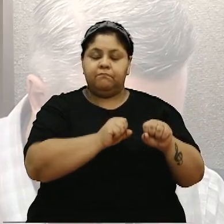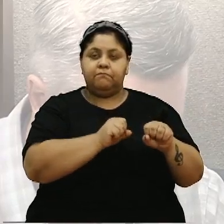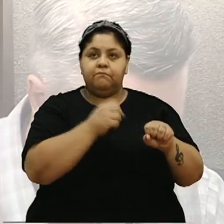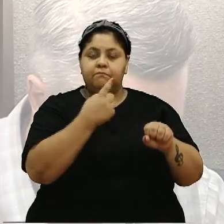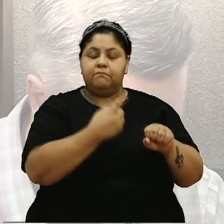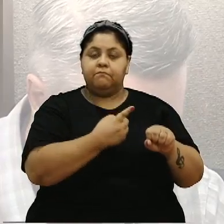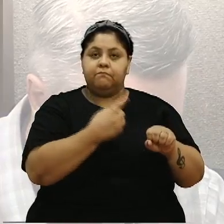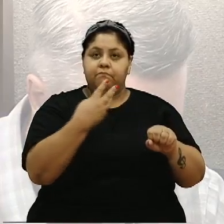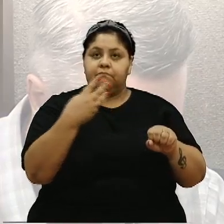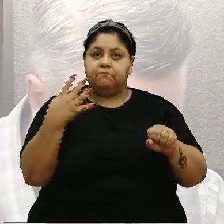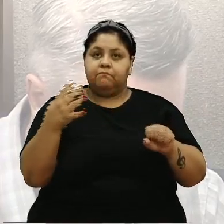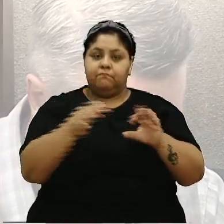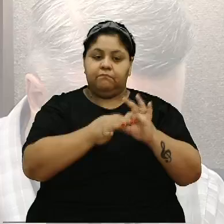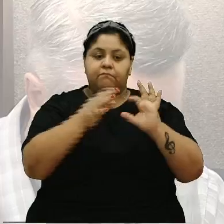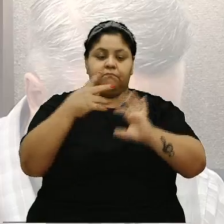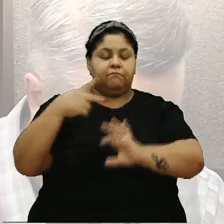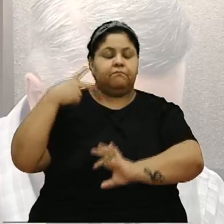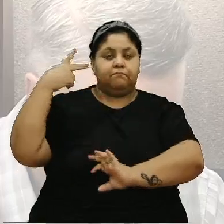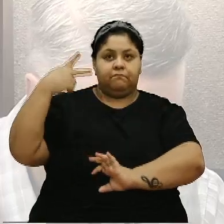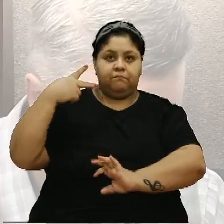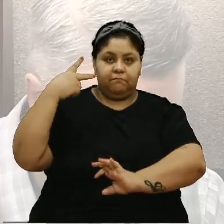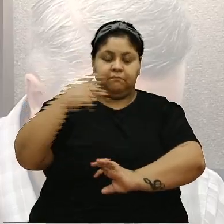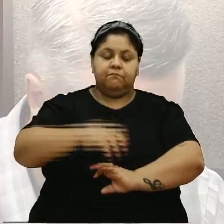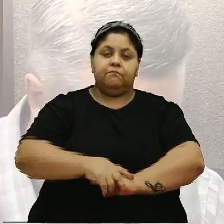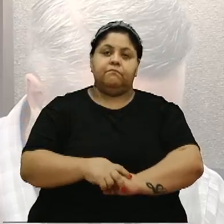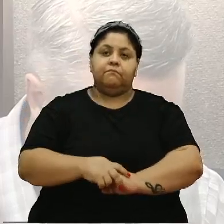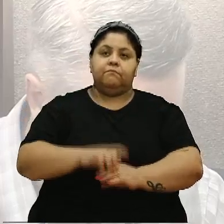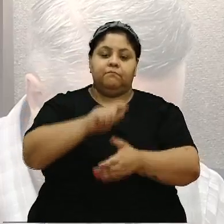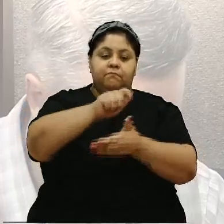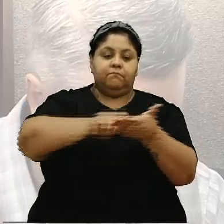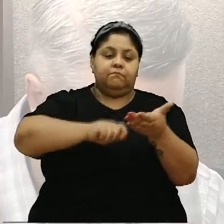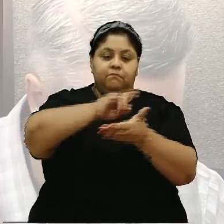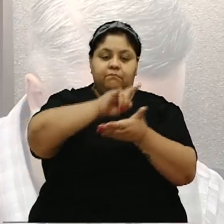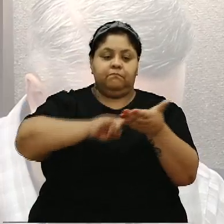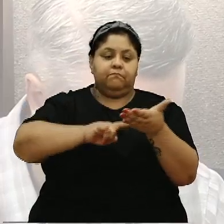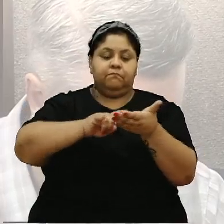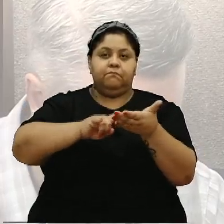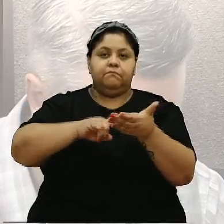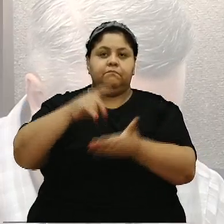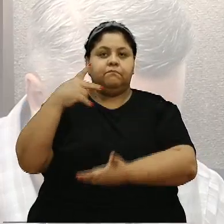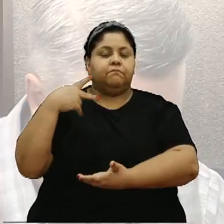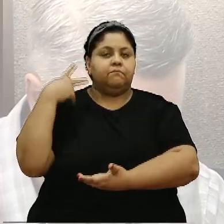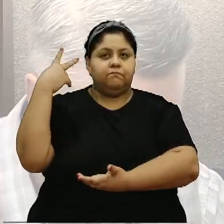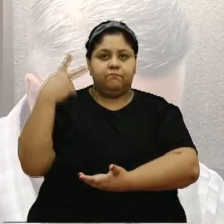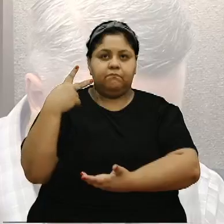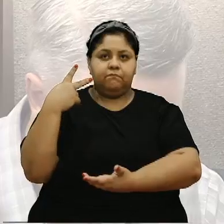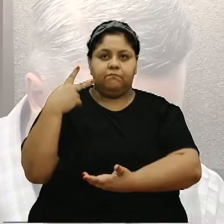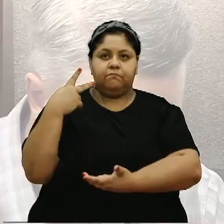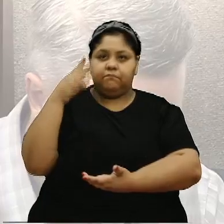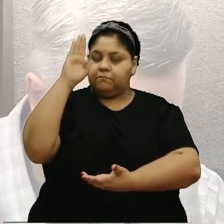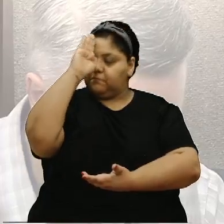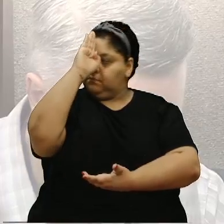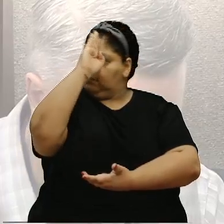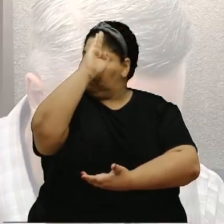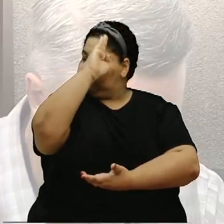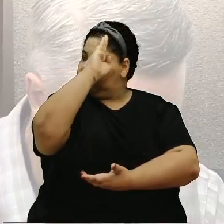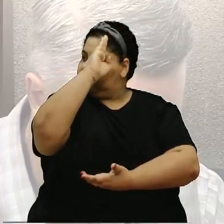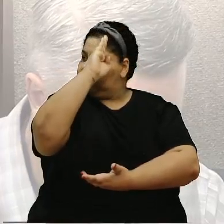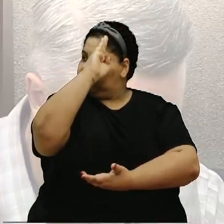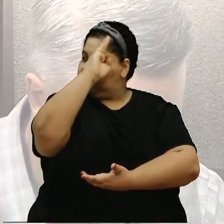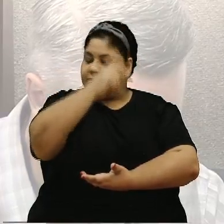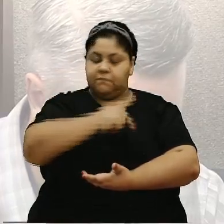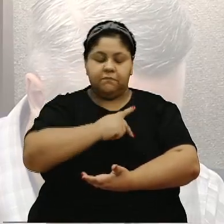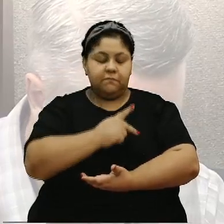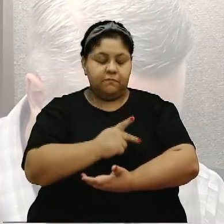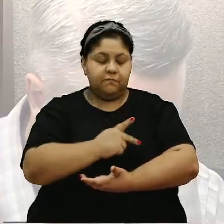e 134 da emancipação política. Assino este documento, vereador Adriano Bressan,